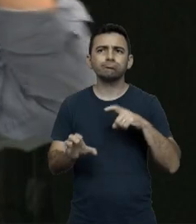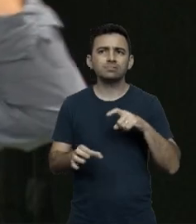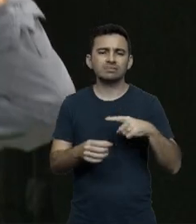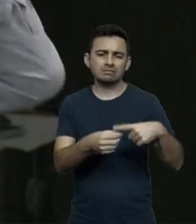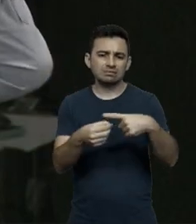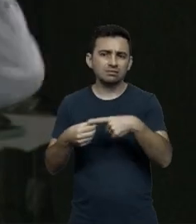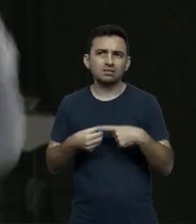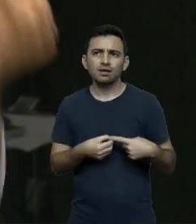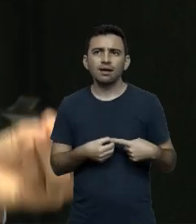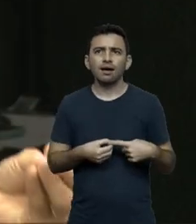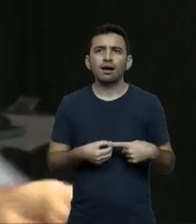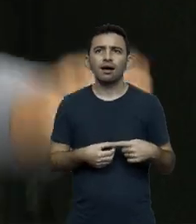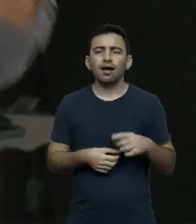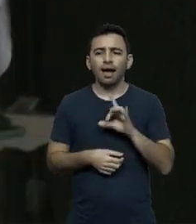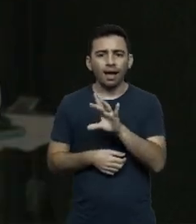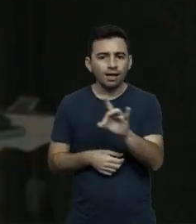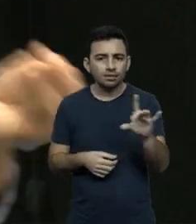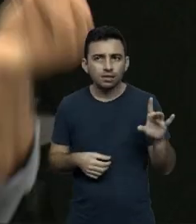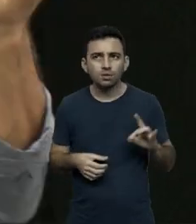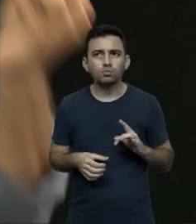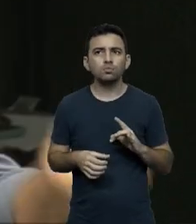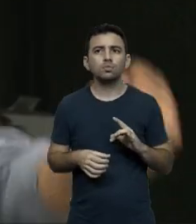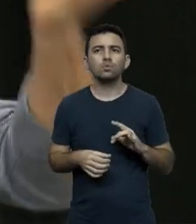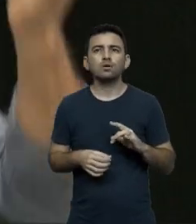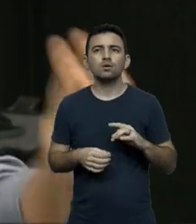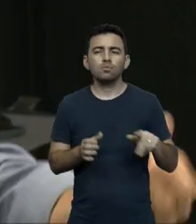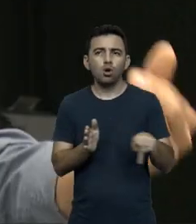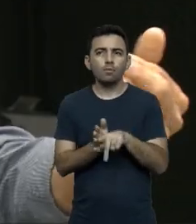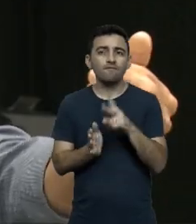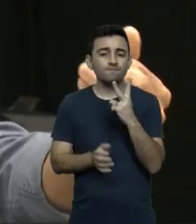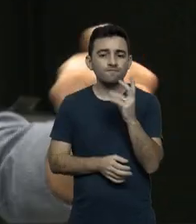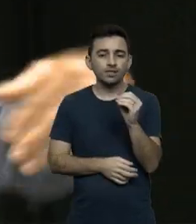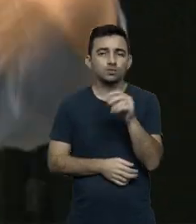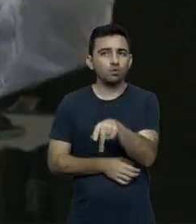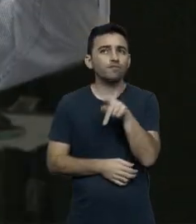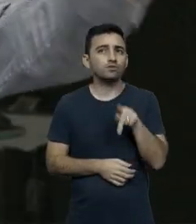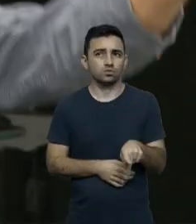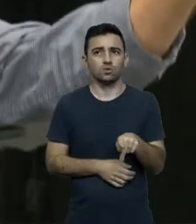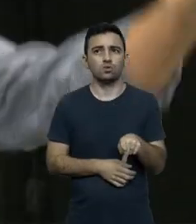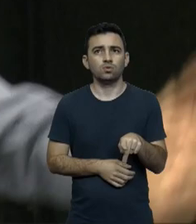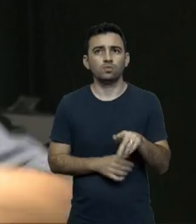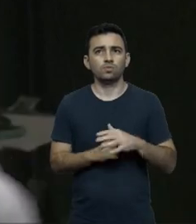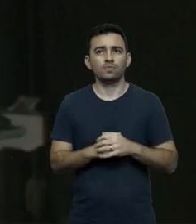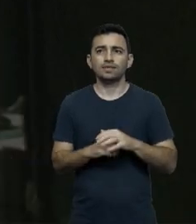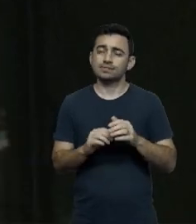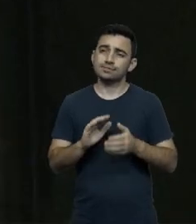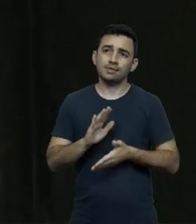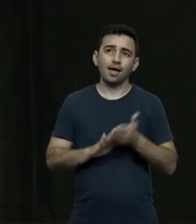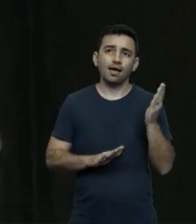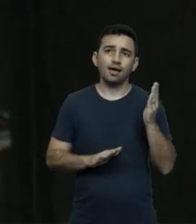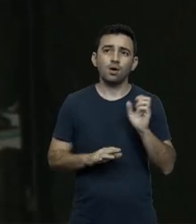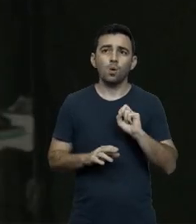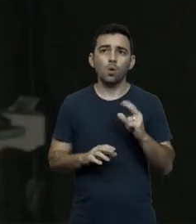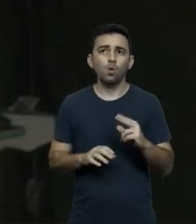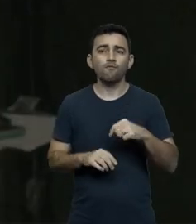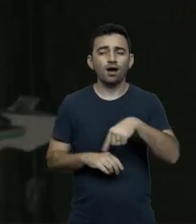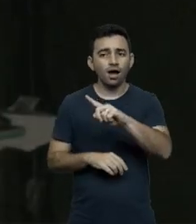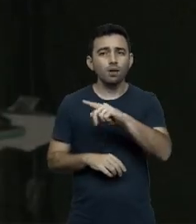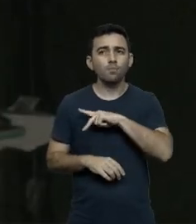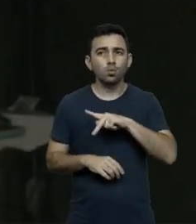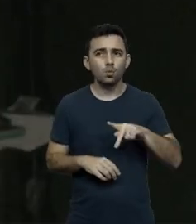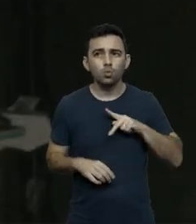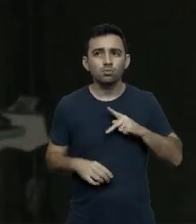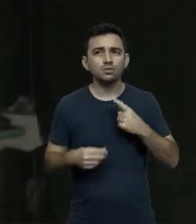a cada municipalização são 20 professores do estado ou que saem ou que vão para o serviço público